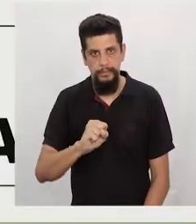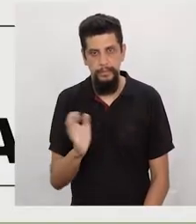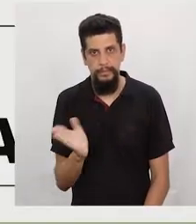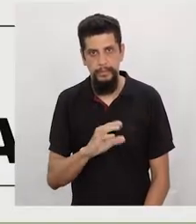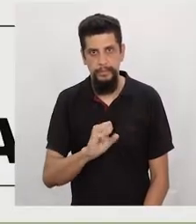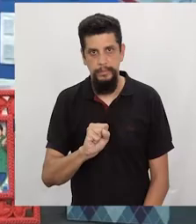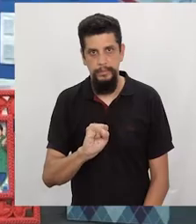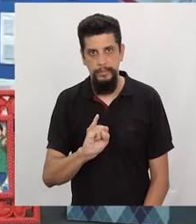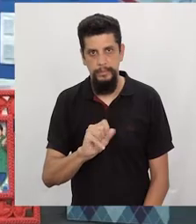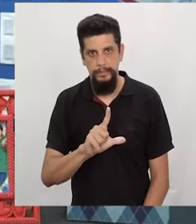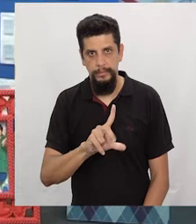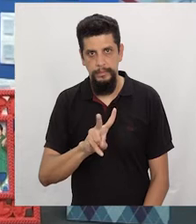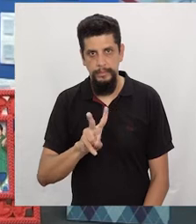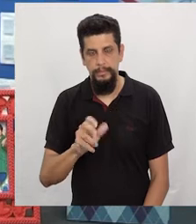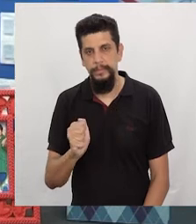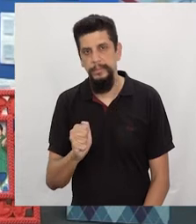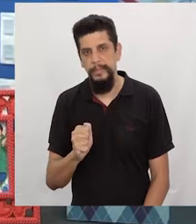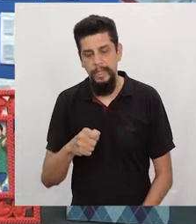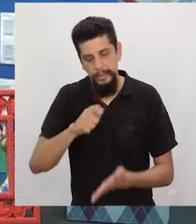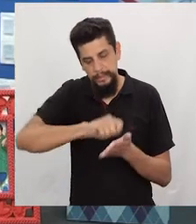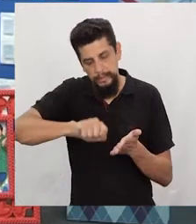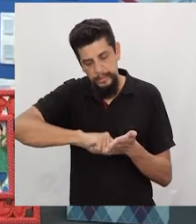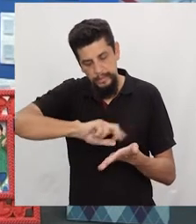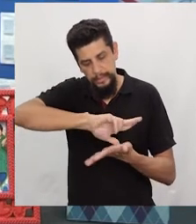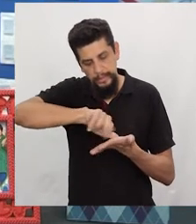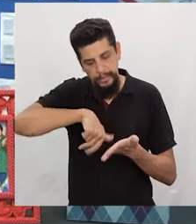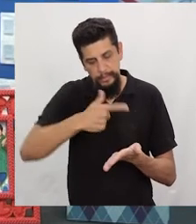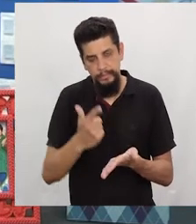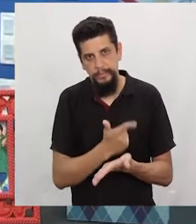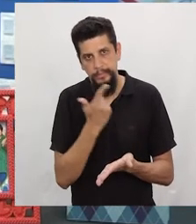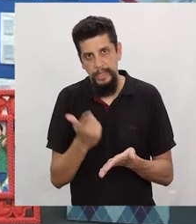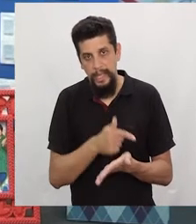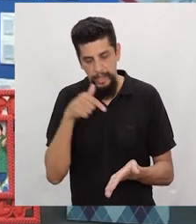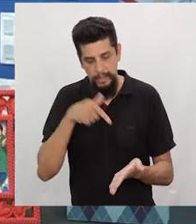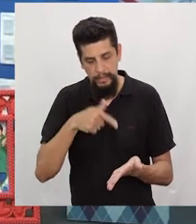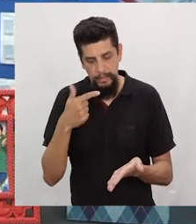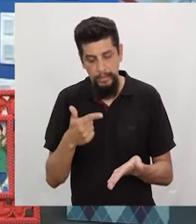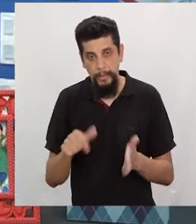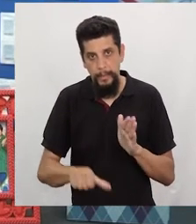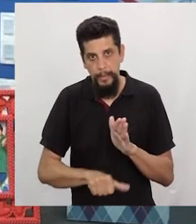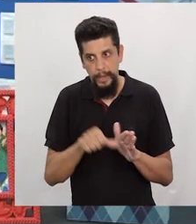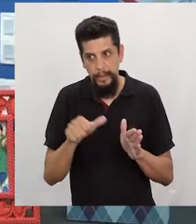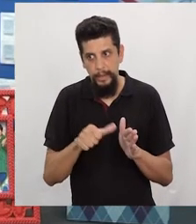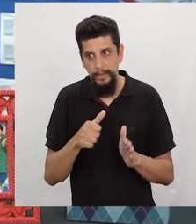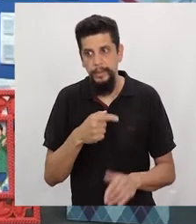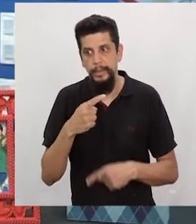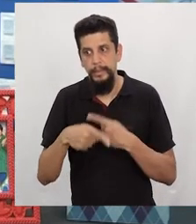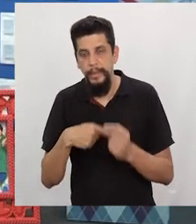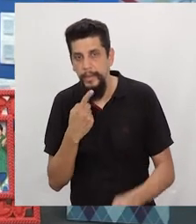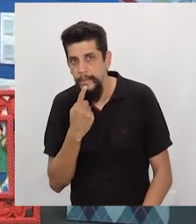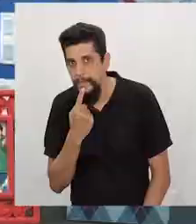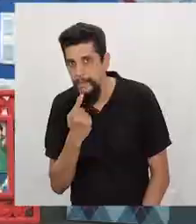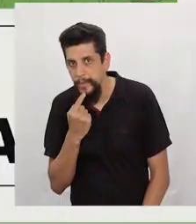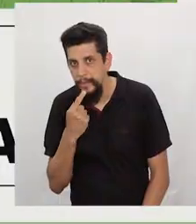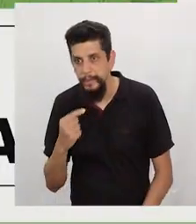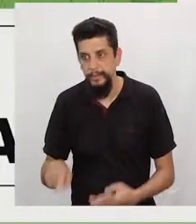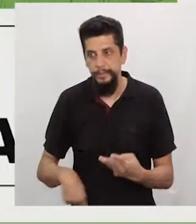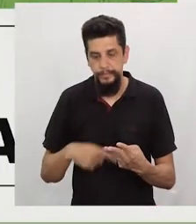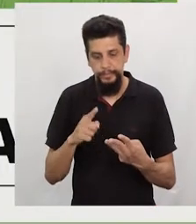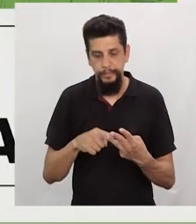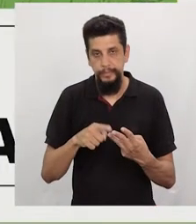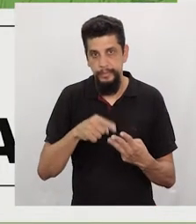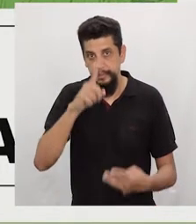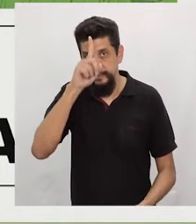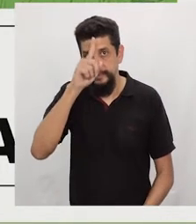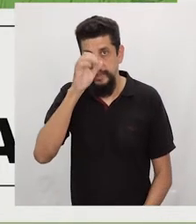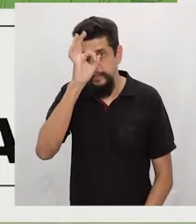Ela escreveu uma série de livros. Olha, este é o primeiro, depois vem o vermelho e depois o verdinho,